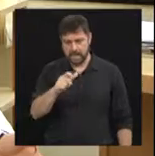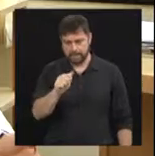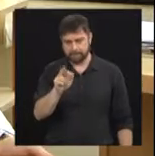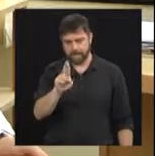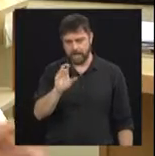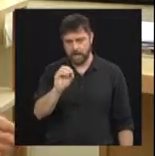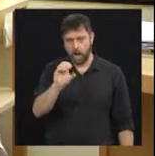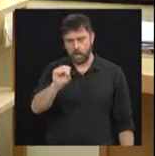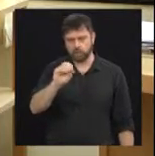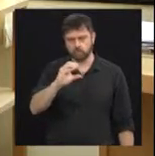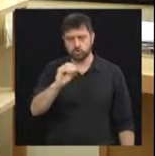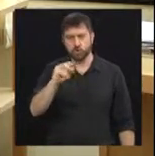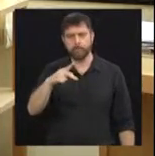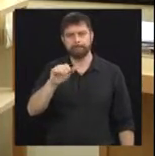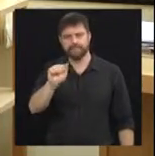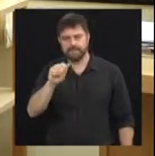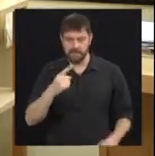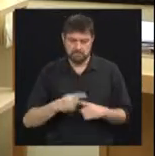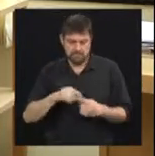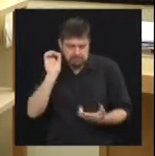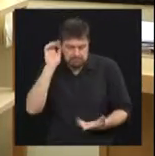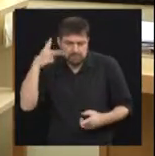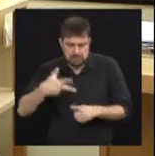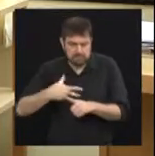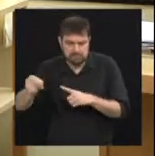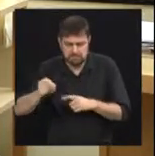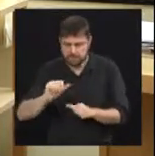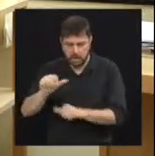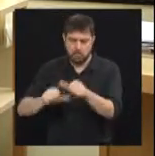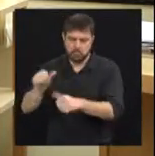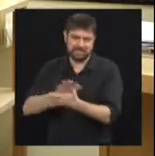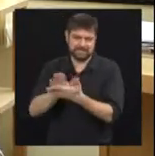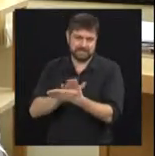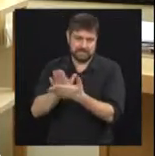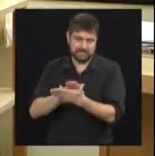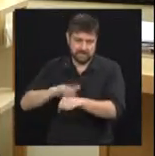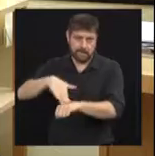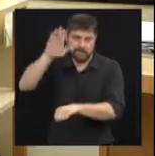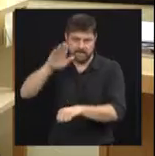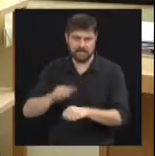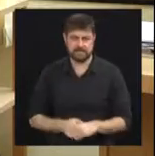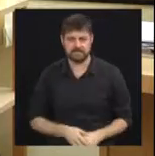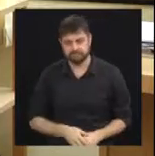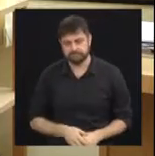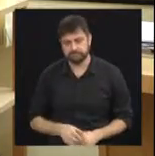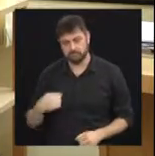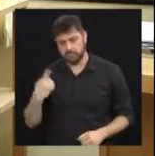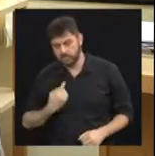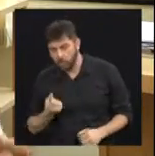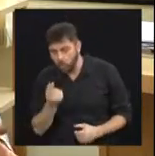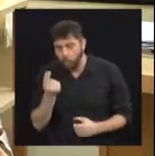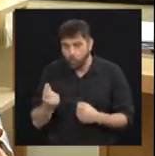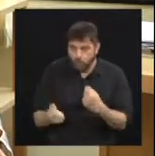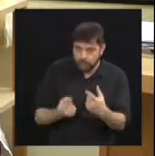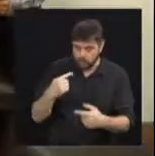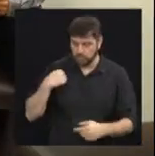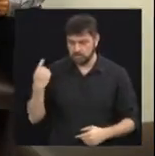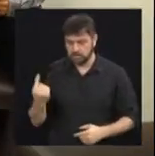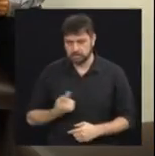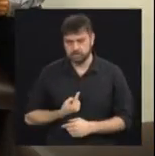procedimento cirúrgico, sendo que a chance de sucesso não vai se modificar. Por isso que em algumas situações nós